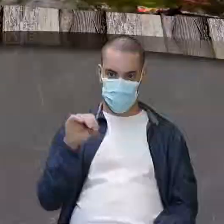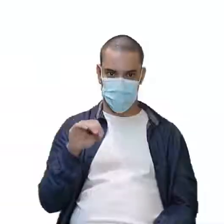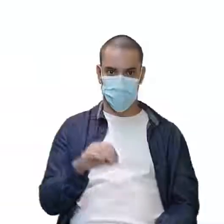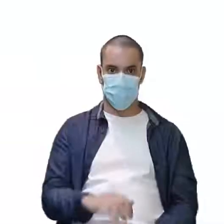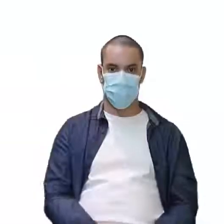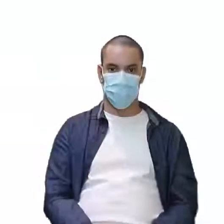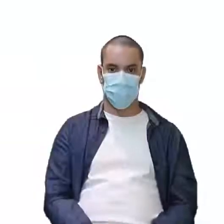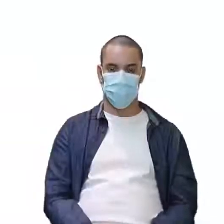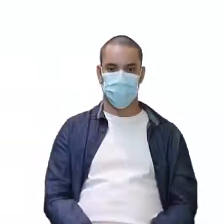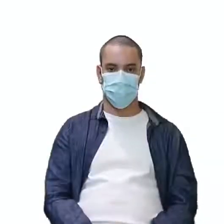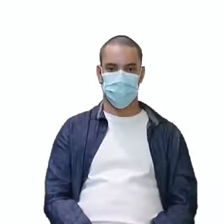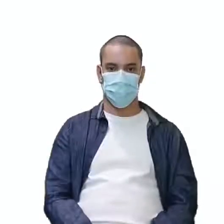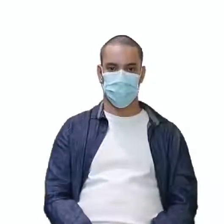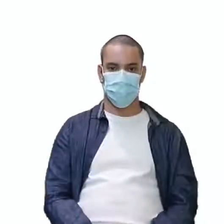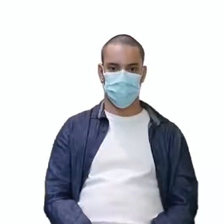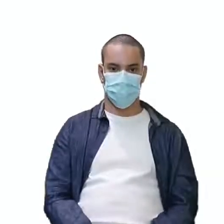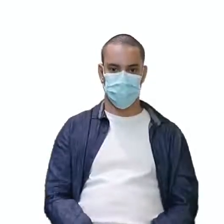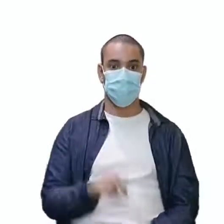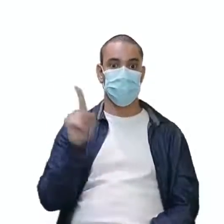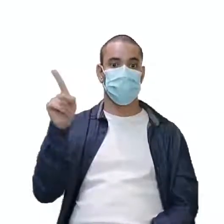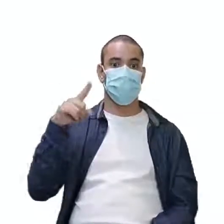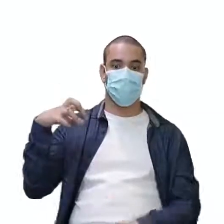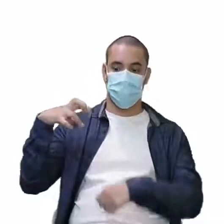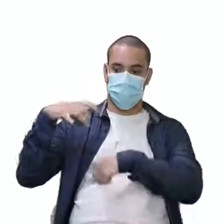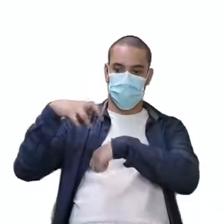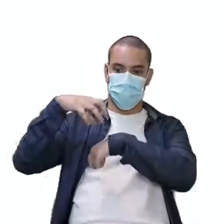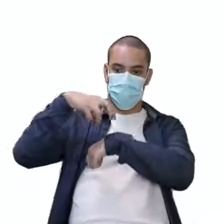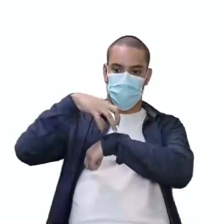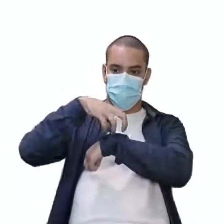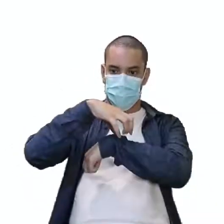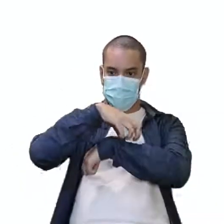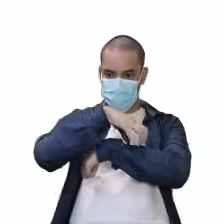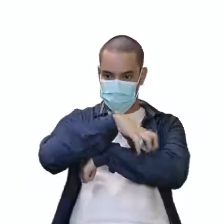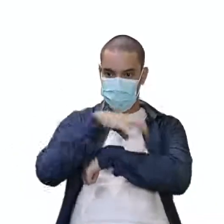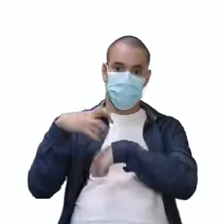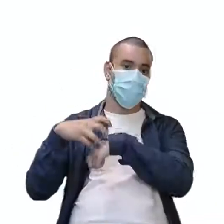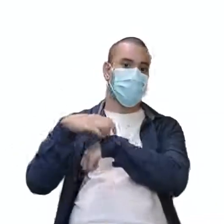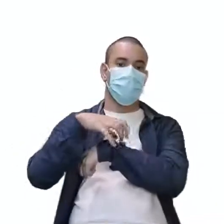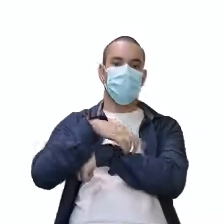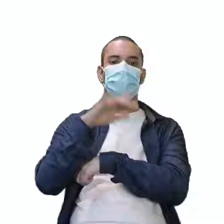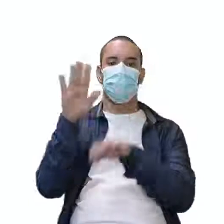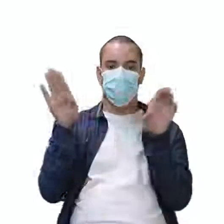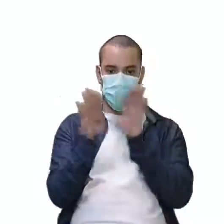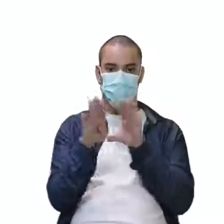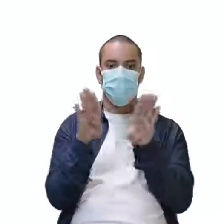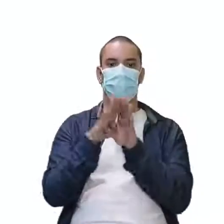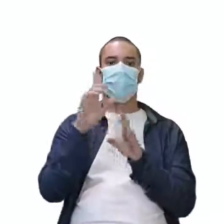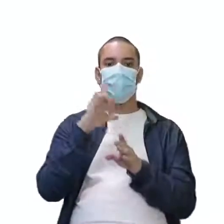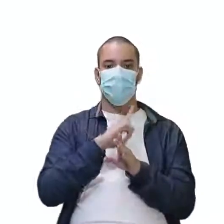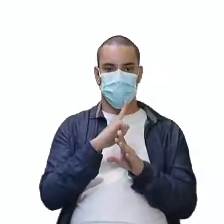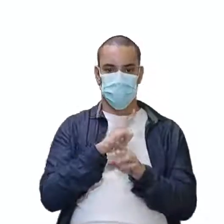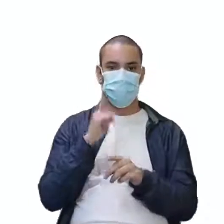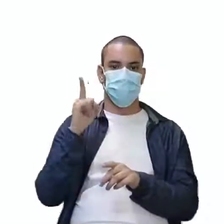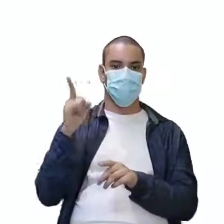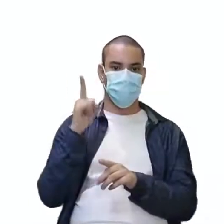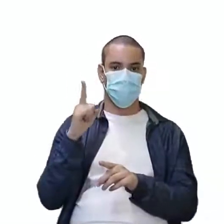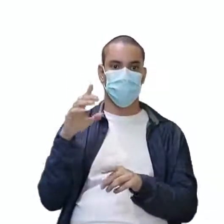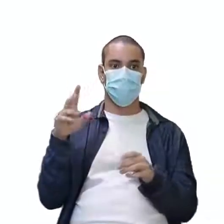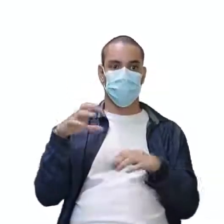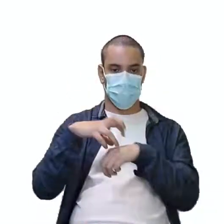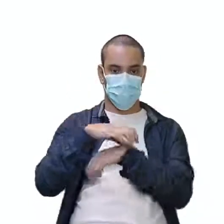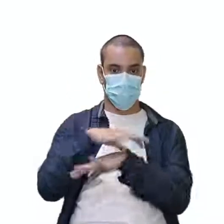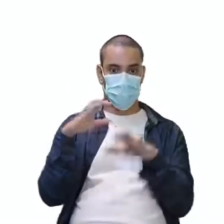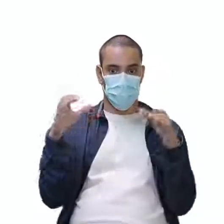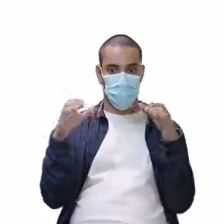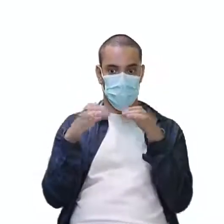favor. Ali, as aranhas. Nas aranhas, você também vai ter esses indivíduos,